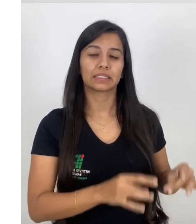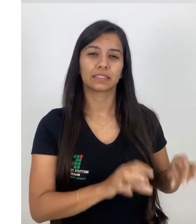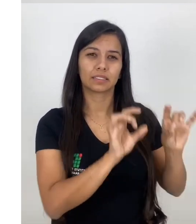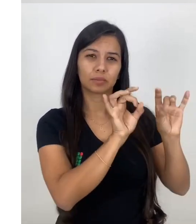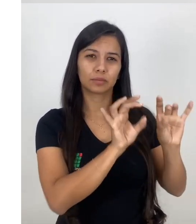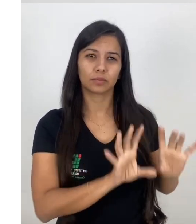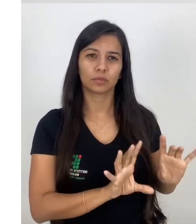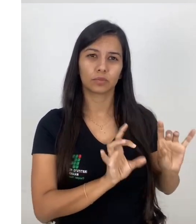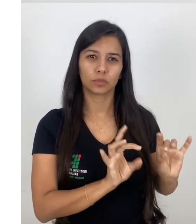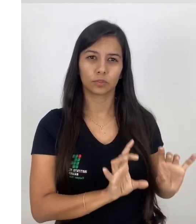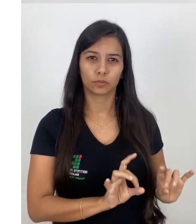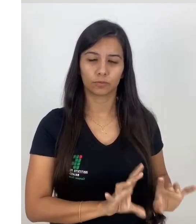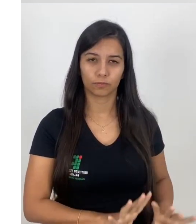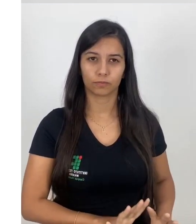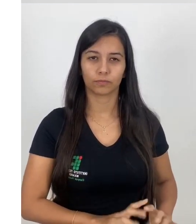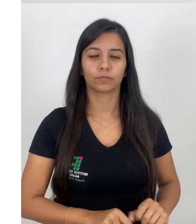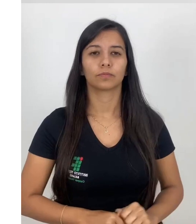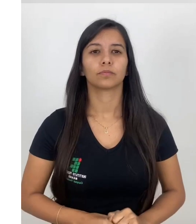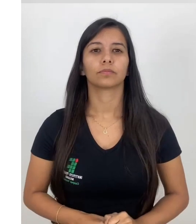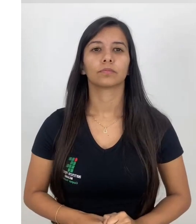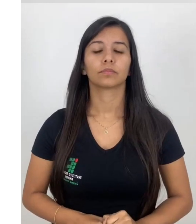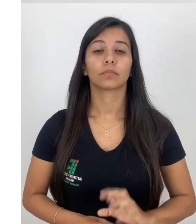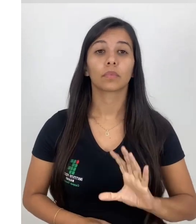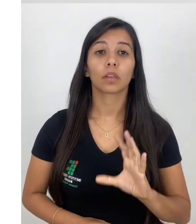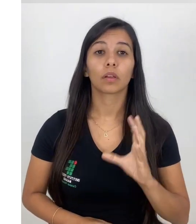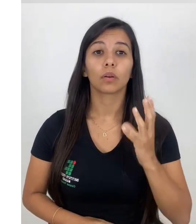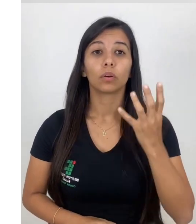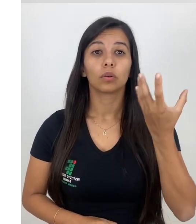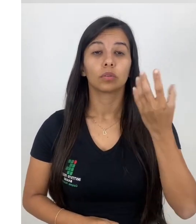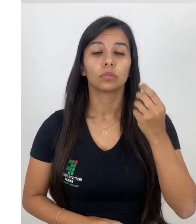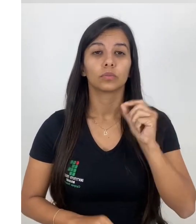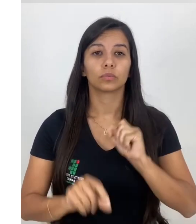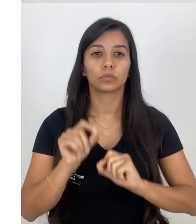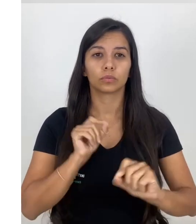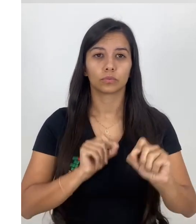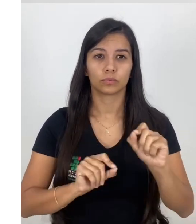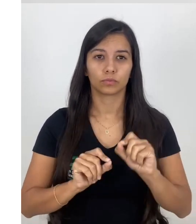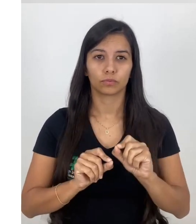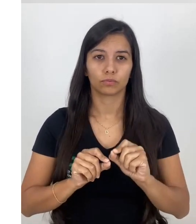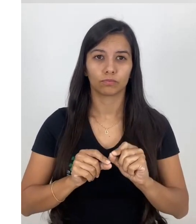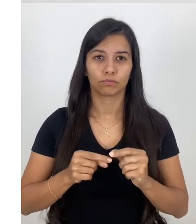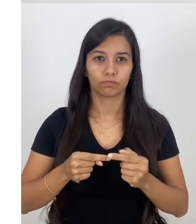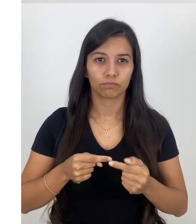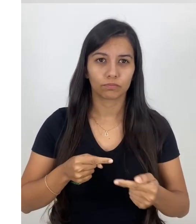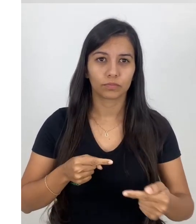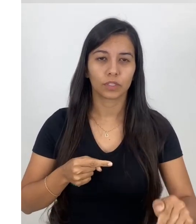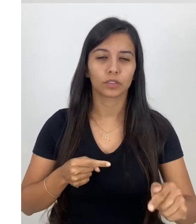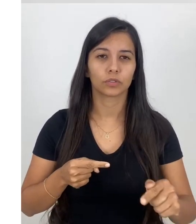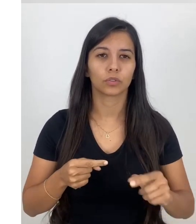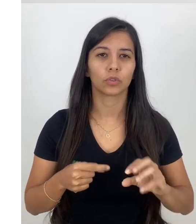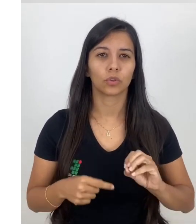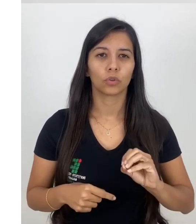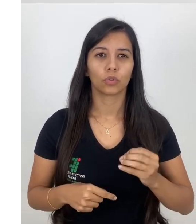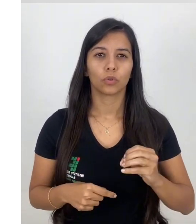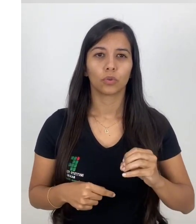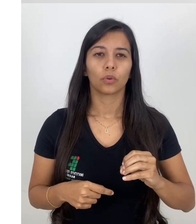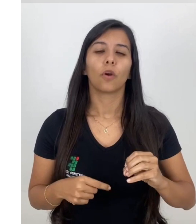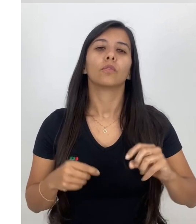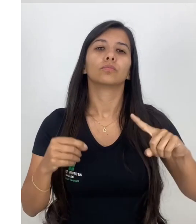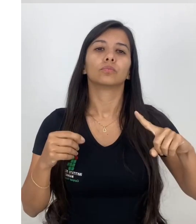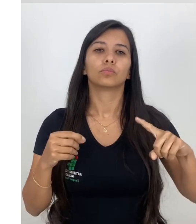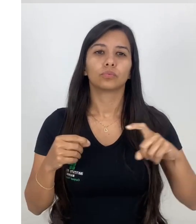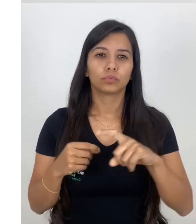exclusiva para as células gaméticas, né? Então, esse processo ele ocorre apenas nas células das linhagens germinativas,